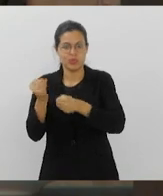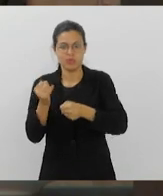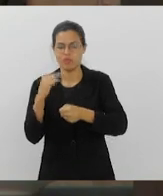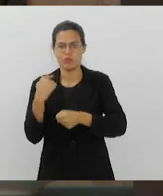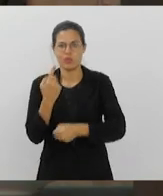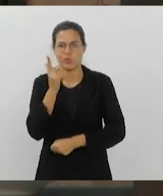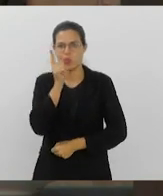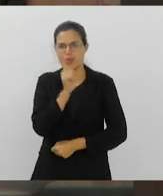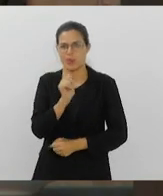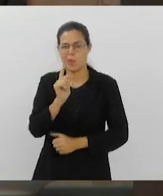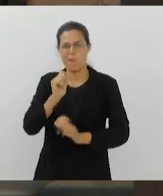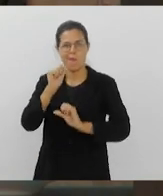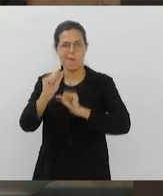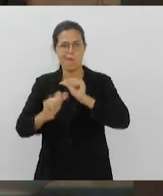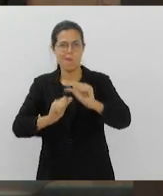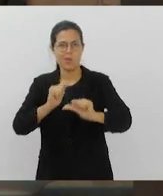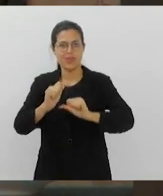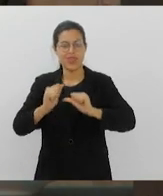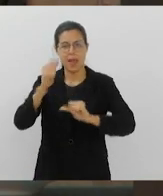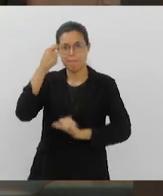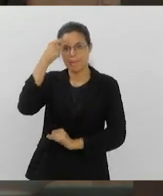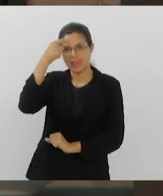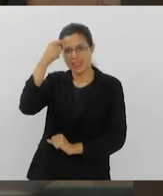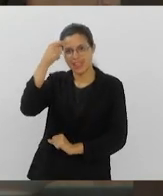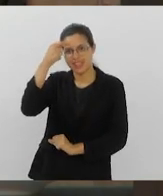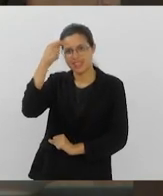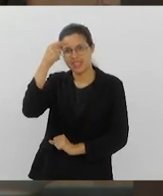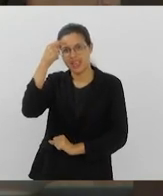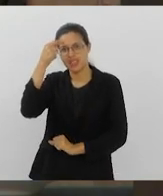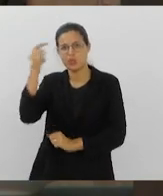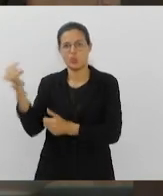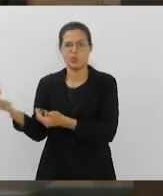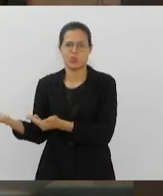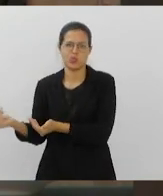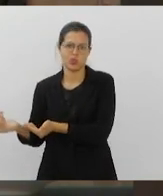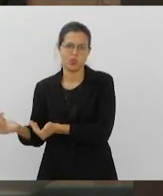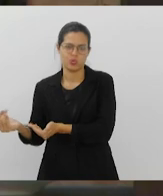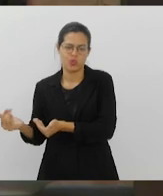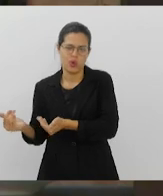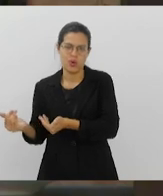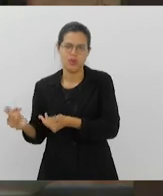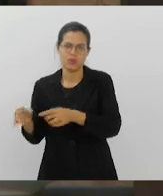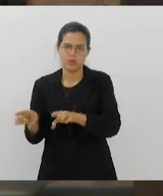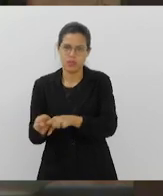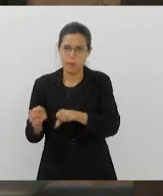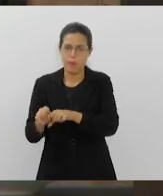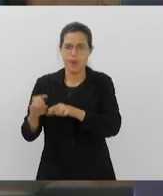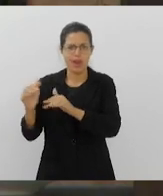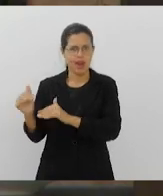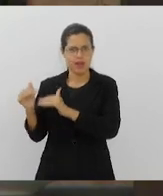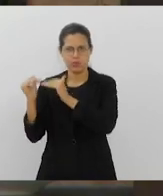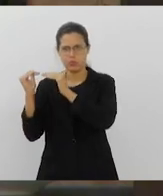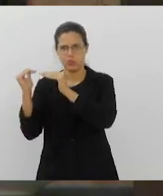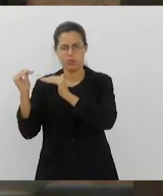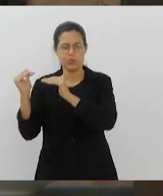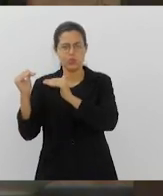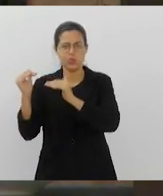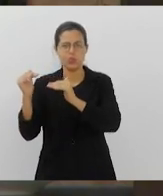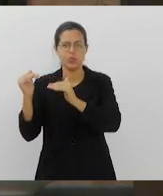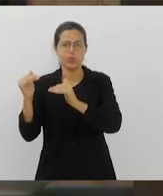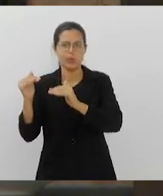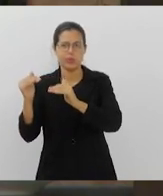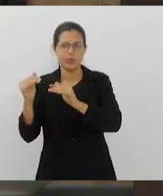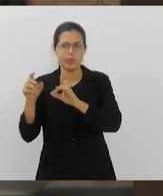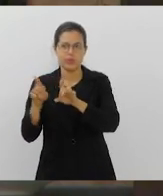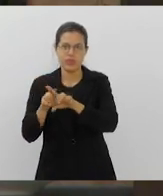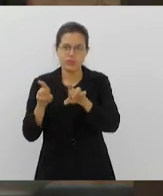a filosofia dos nossos jovens, dos nossos adultos e, sem dúvida nenhuma, edificar a